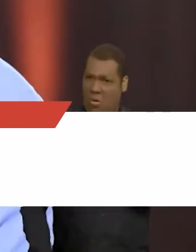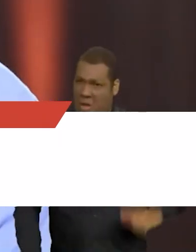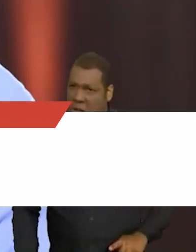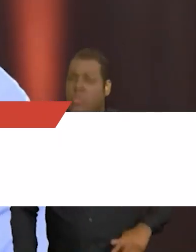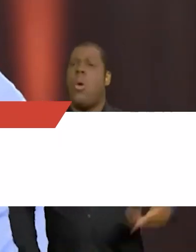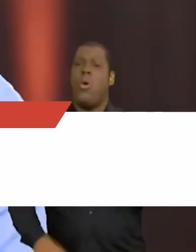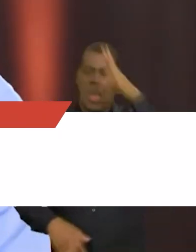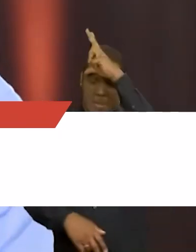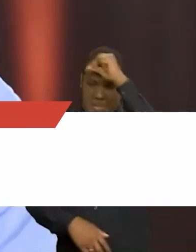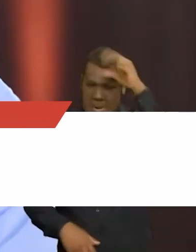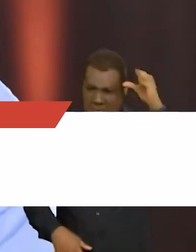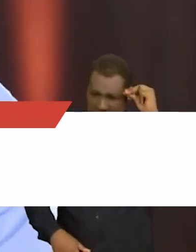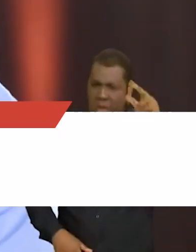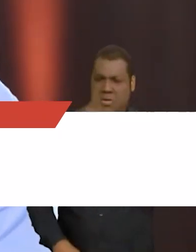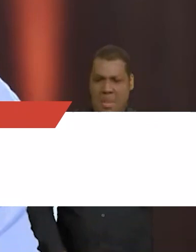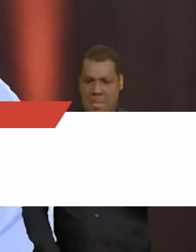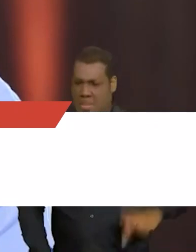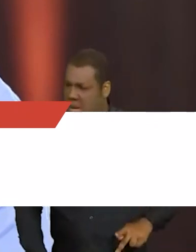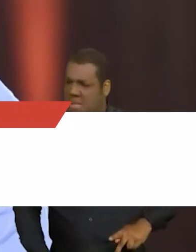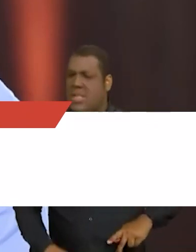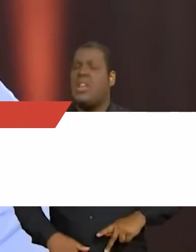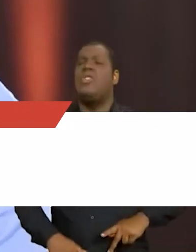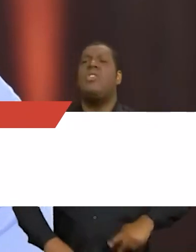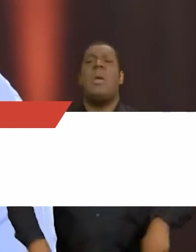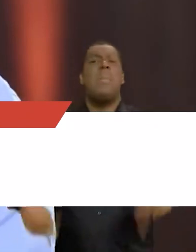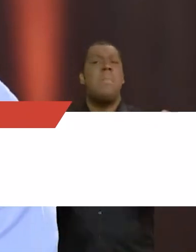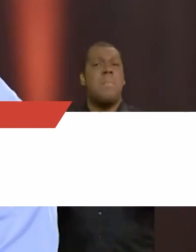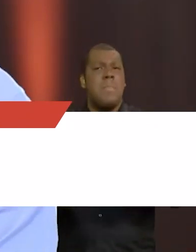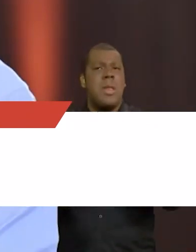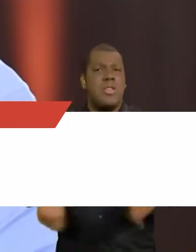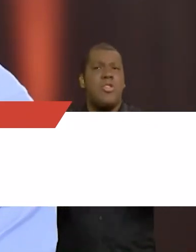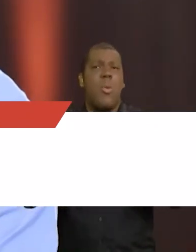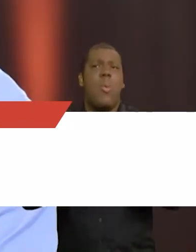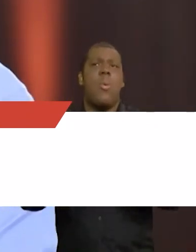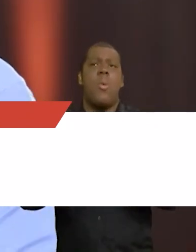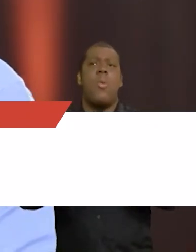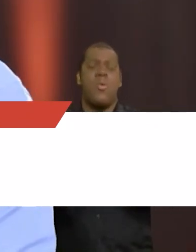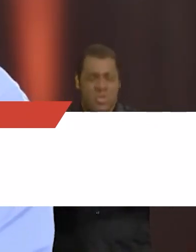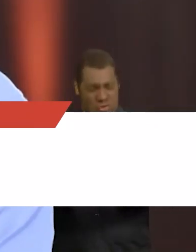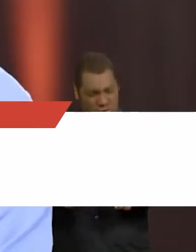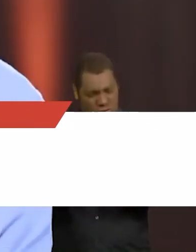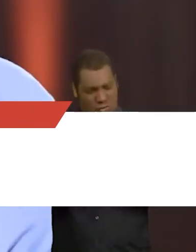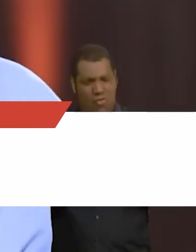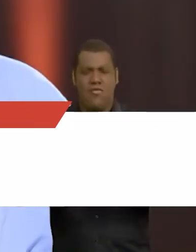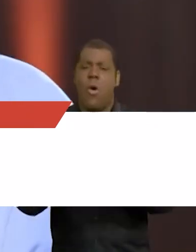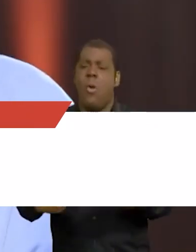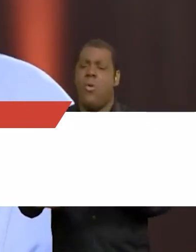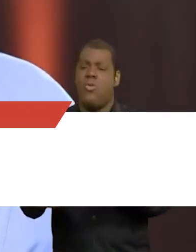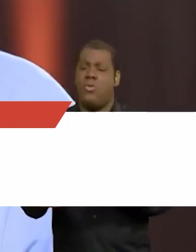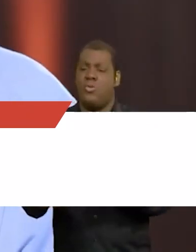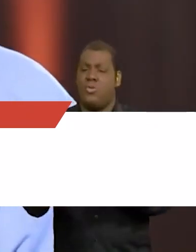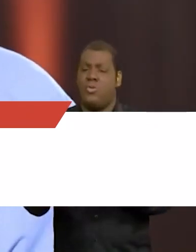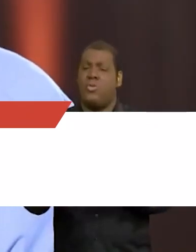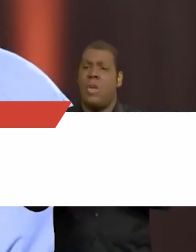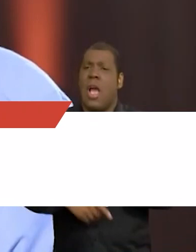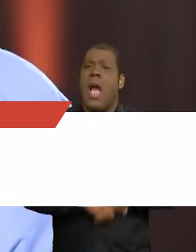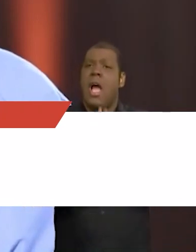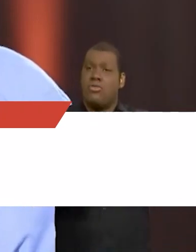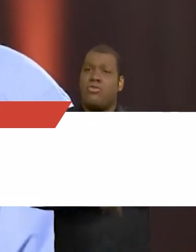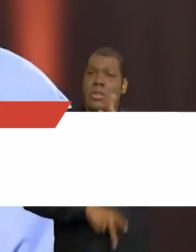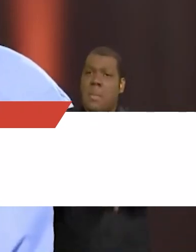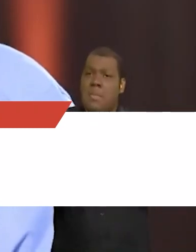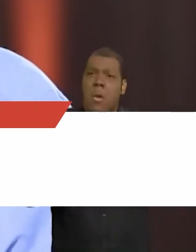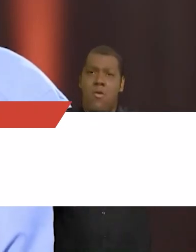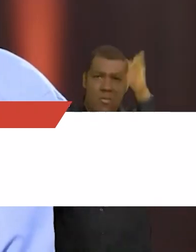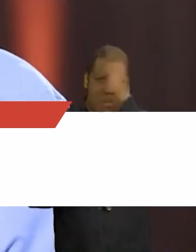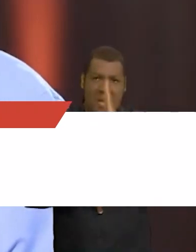a única coisa que nós temos que fazer é fazer um esforço imenso para melhorar a vida desse povo sabe fazer com